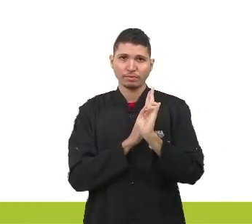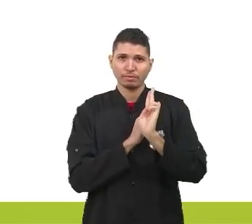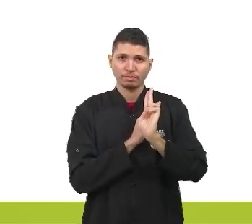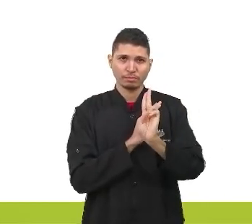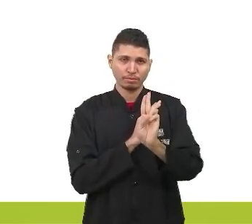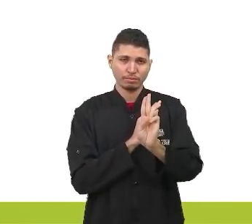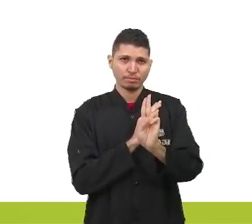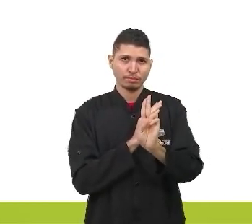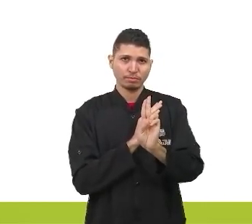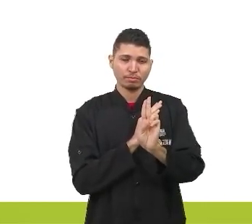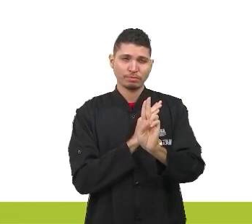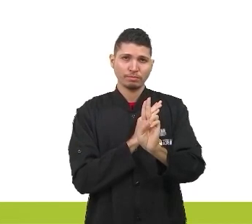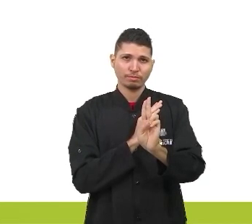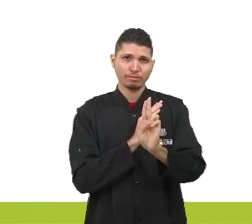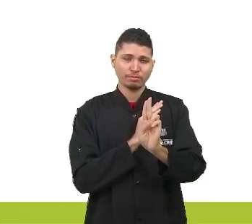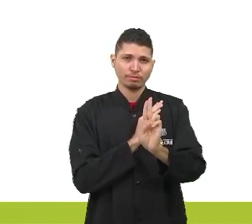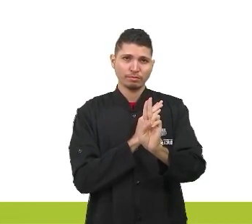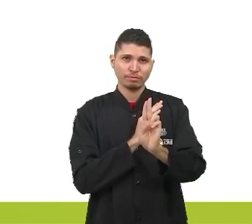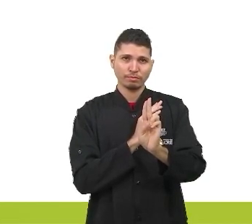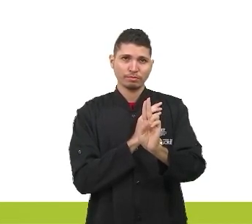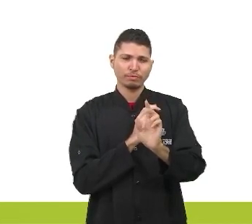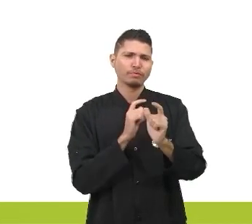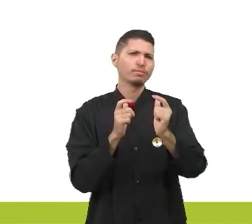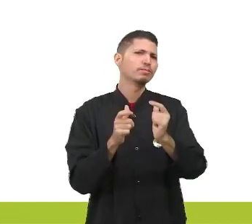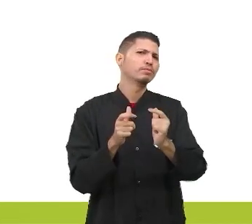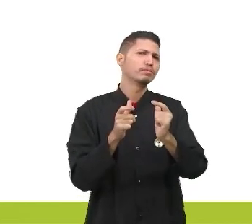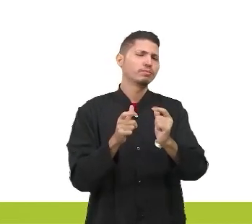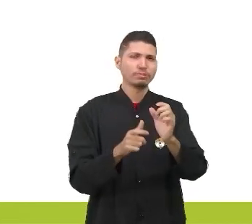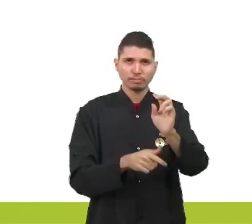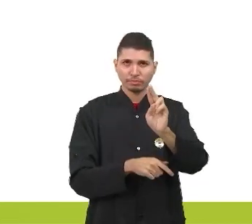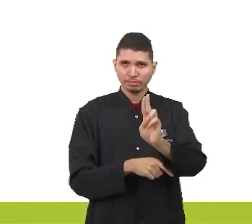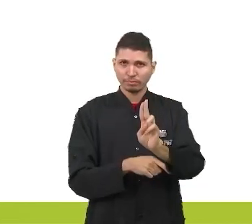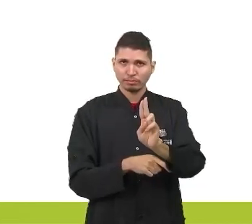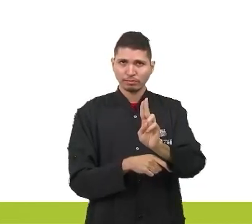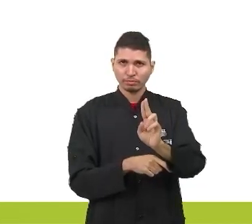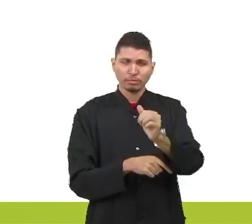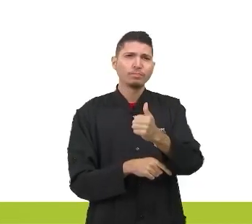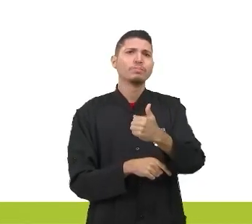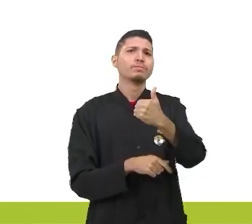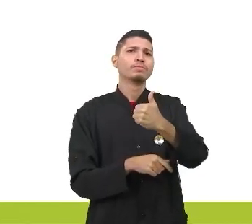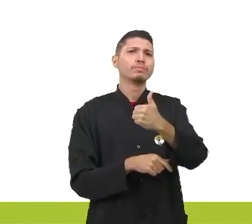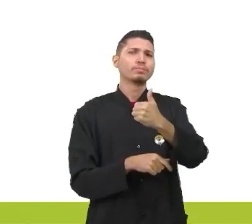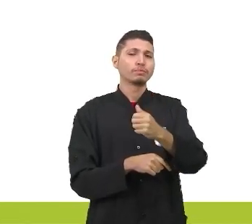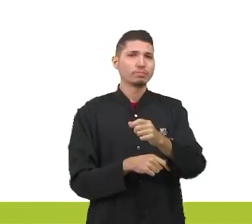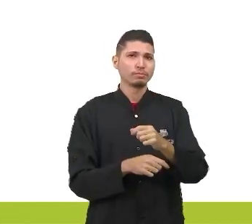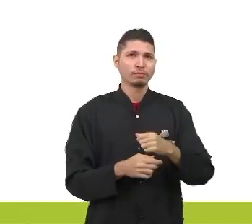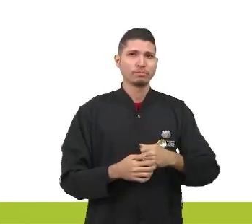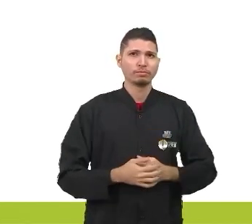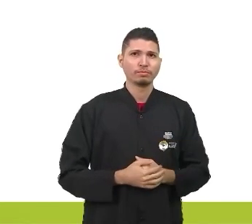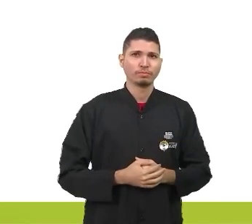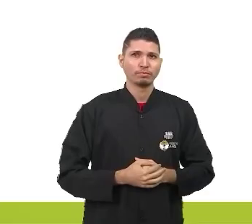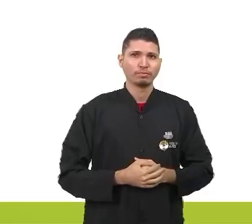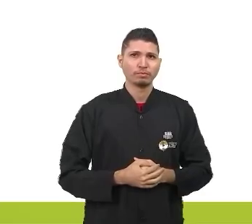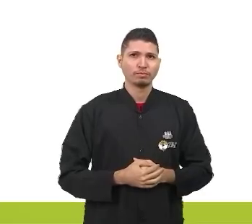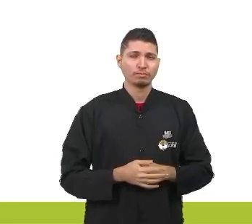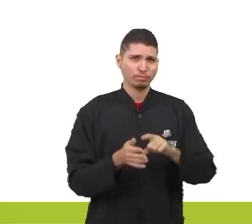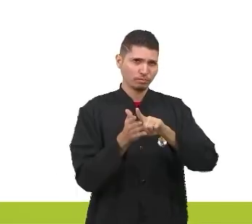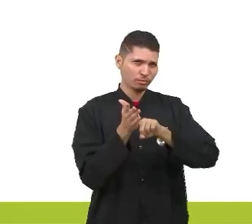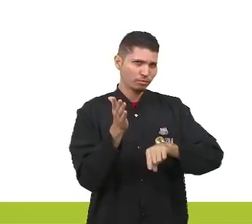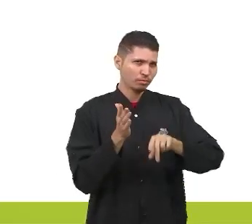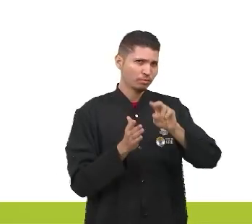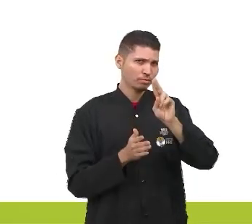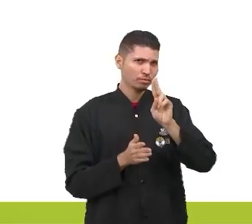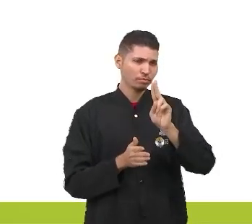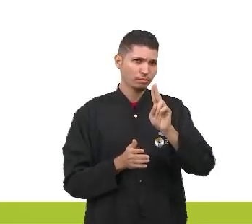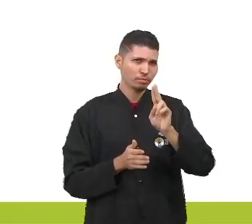está o U? O primeiro U está aqui. Eu vou tirar o U e vou